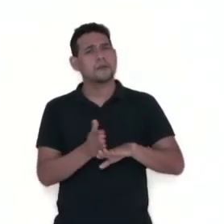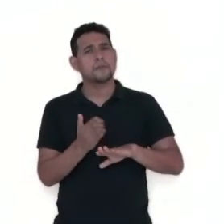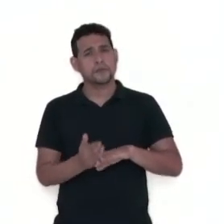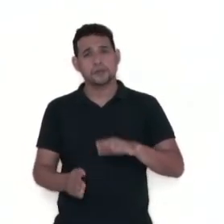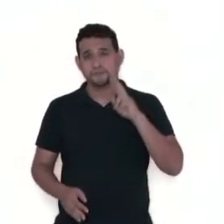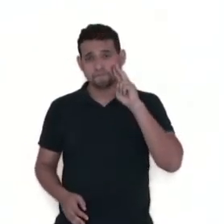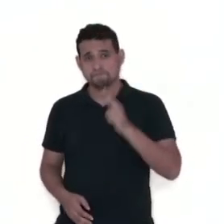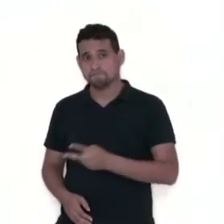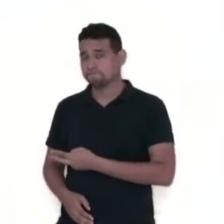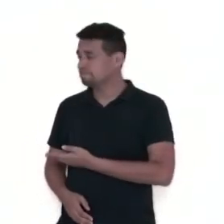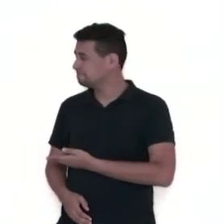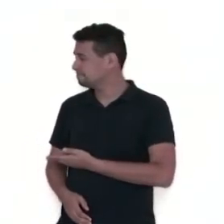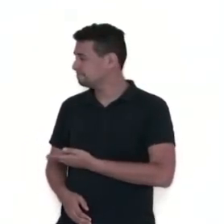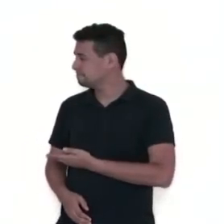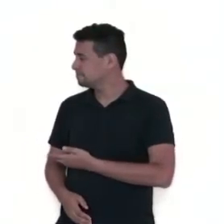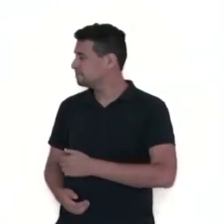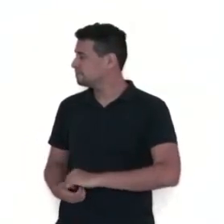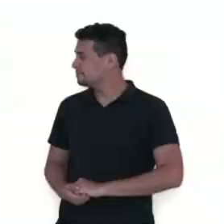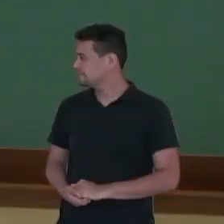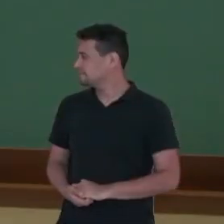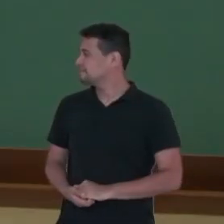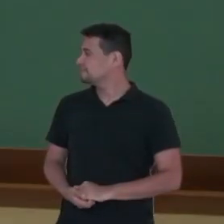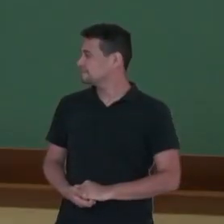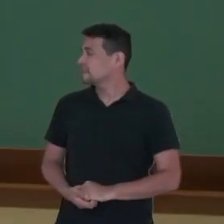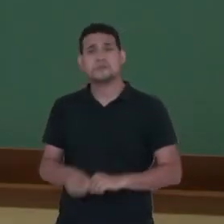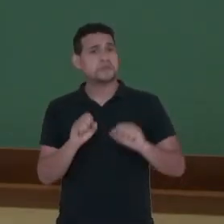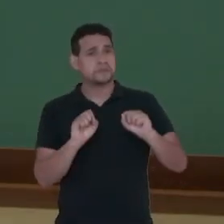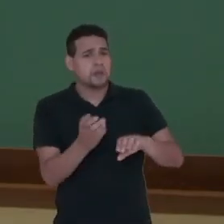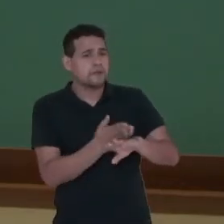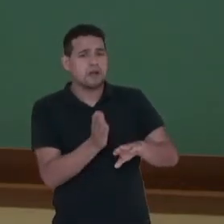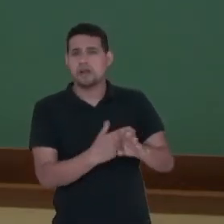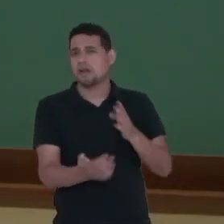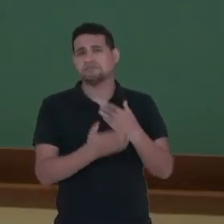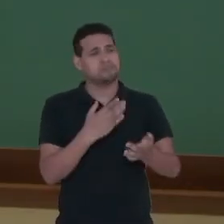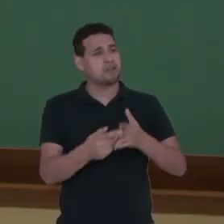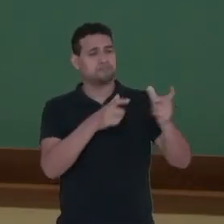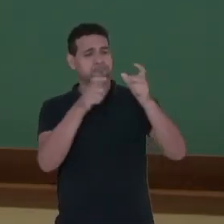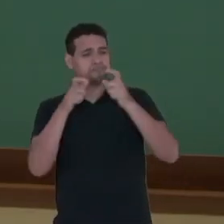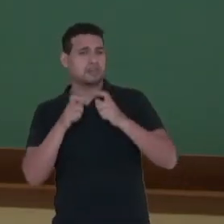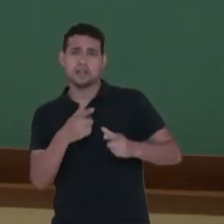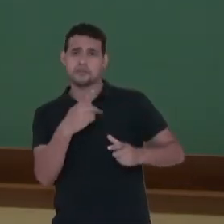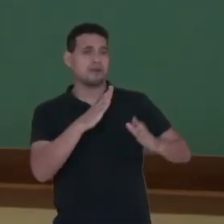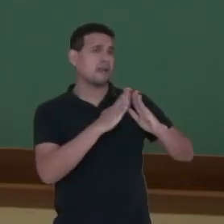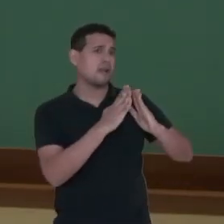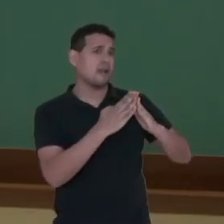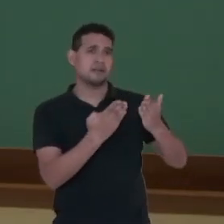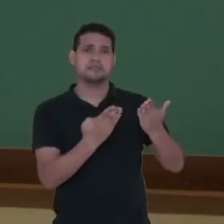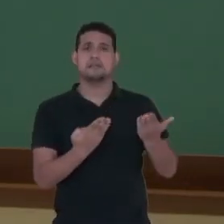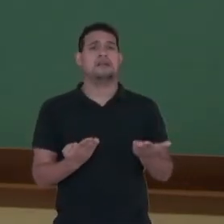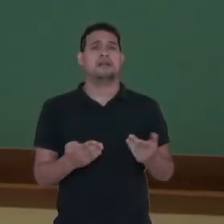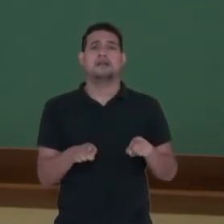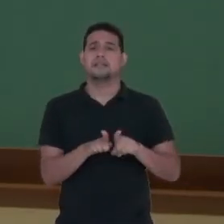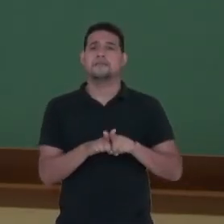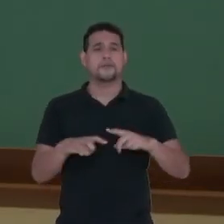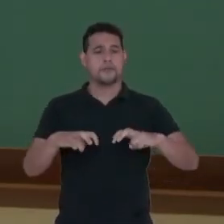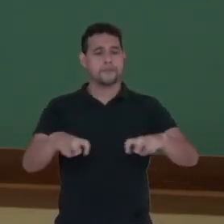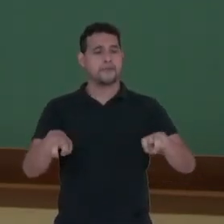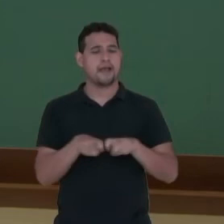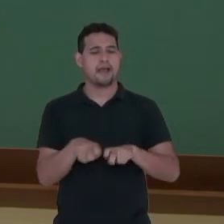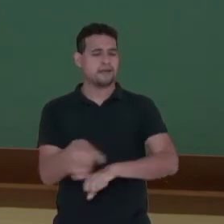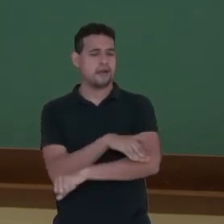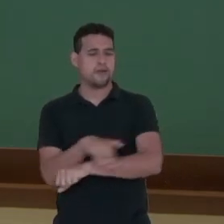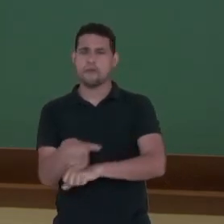Então, ele é um esporte que você pode praticar em qualquer lugar, na sua casa, no parque, na